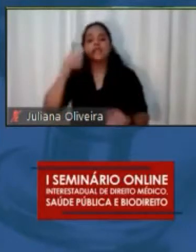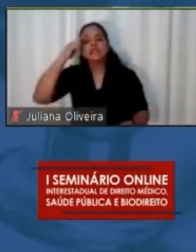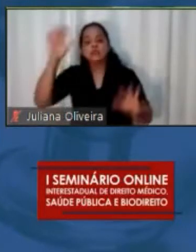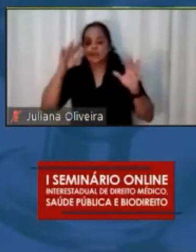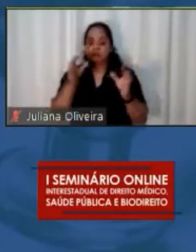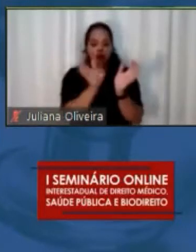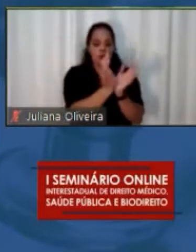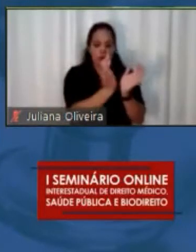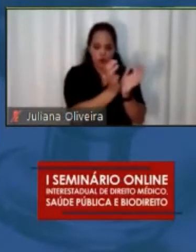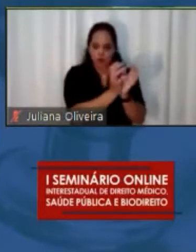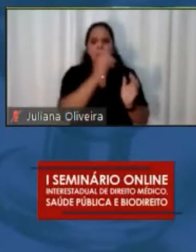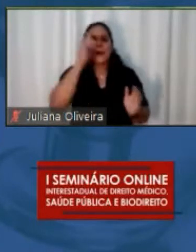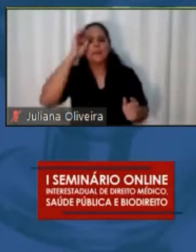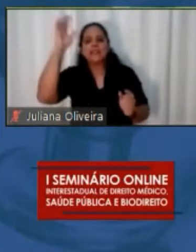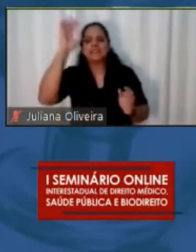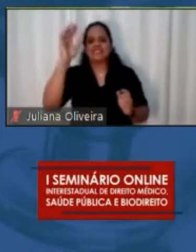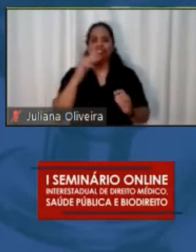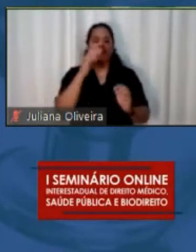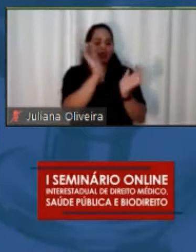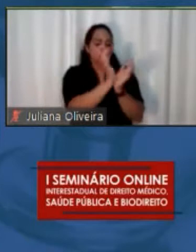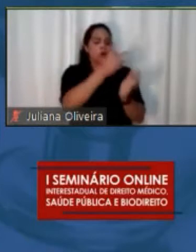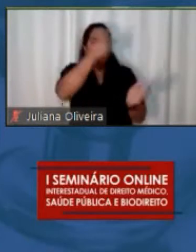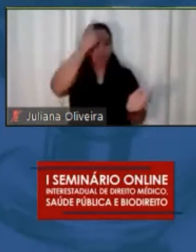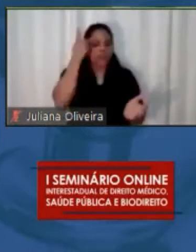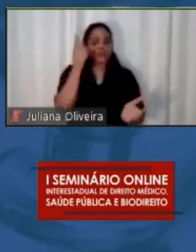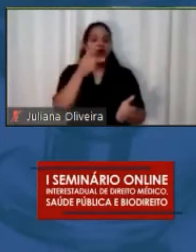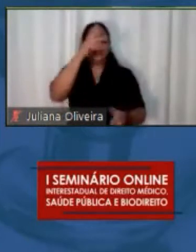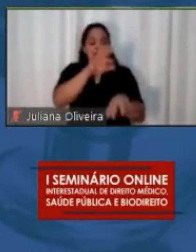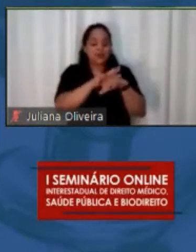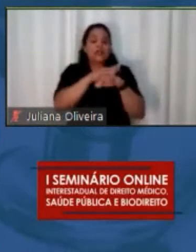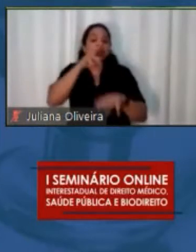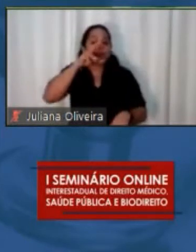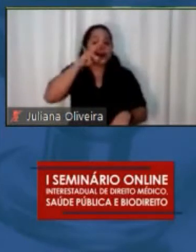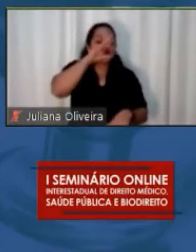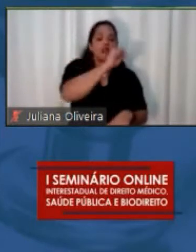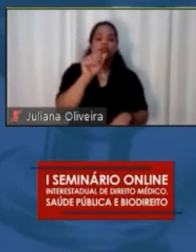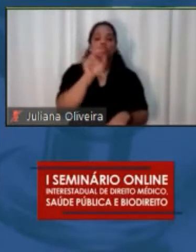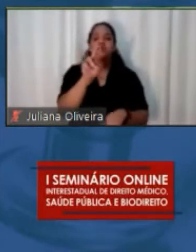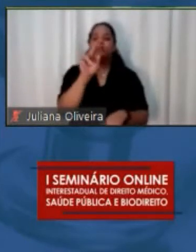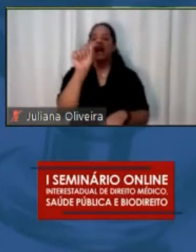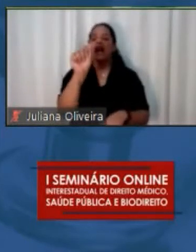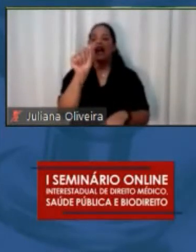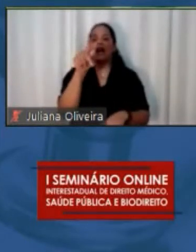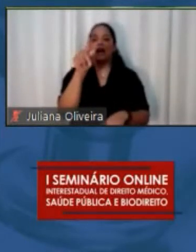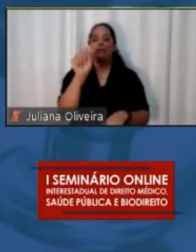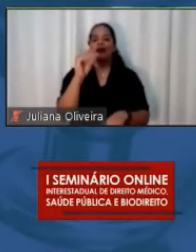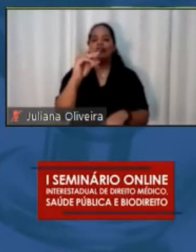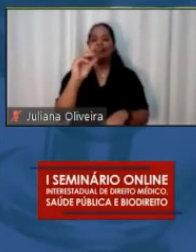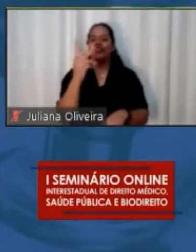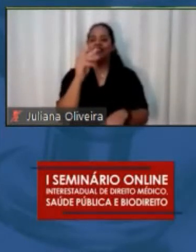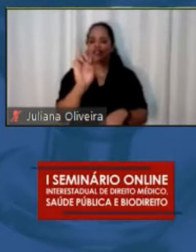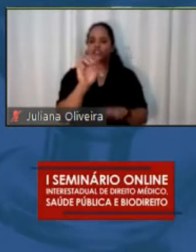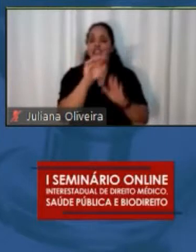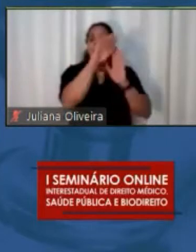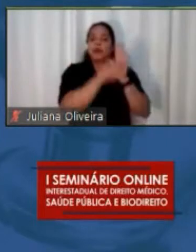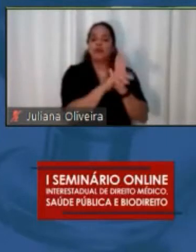de gravidade, que se chama APACHE, o APACHE, score de gravidade menor do que 20, portanto, pacientes